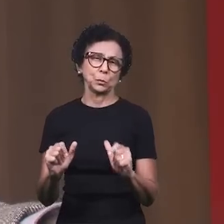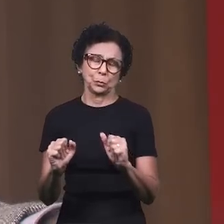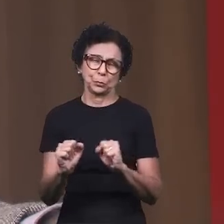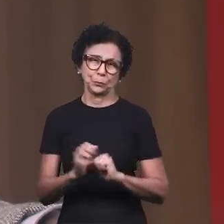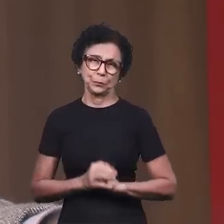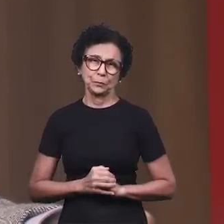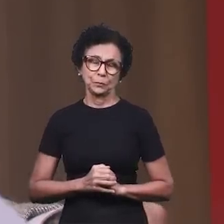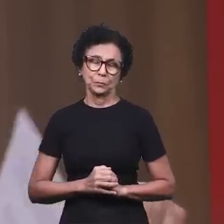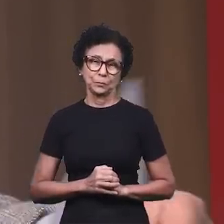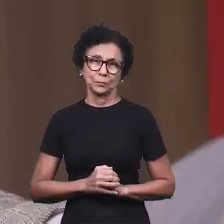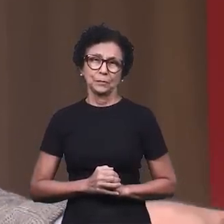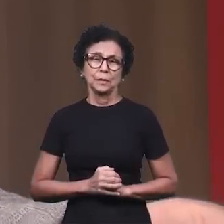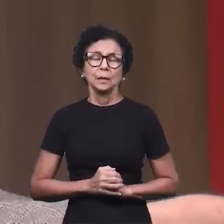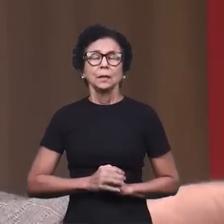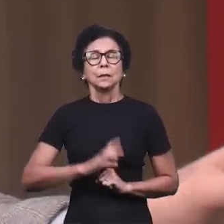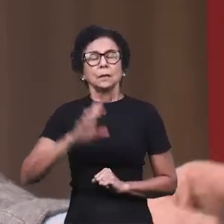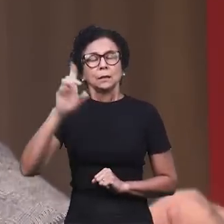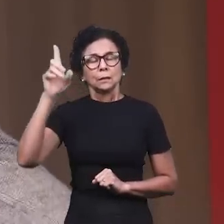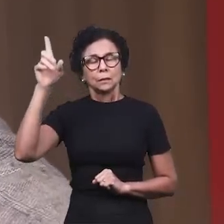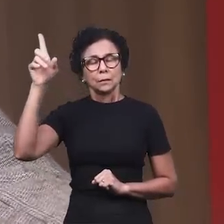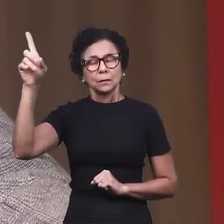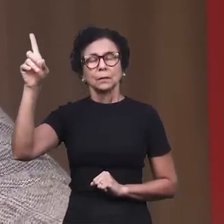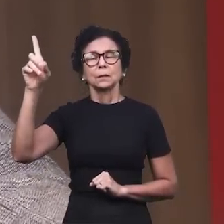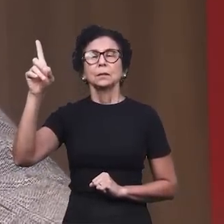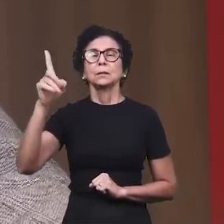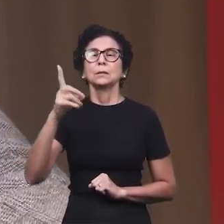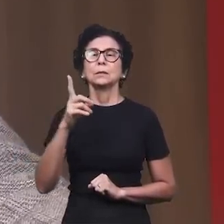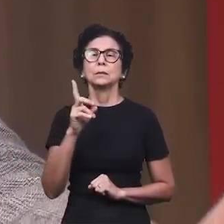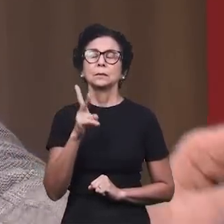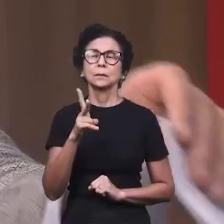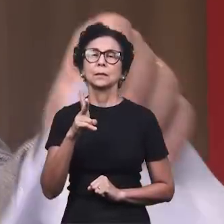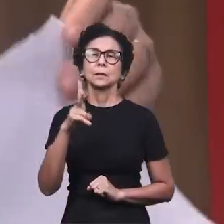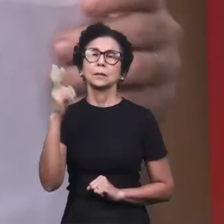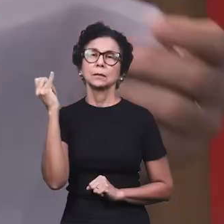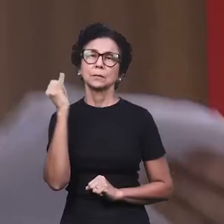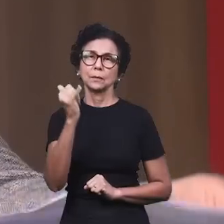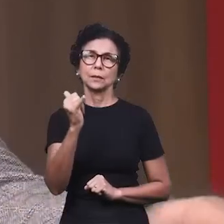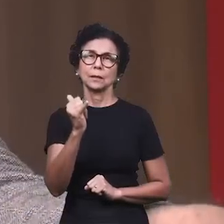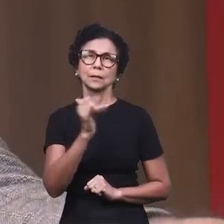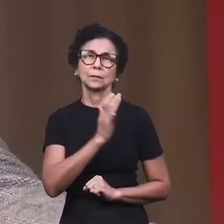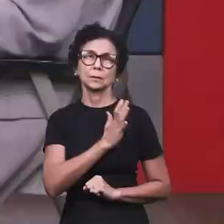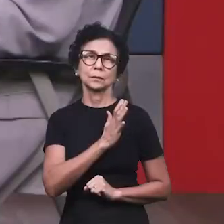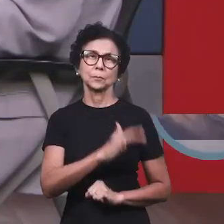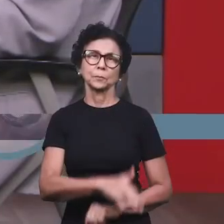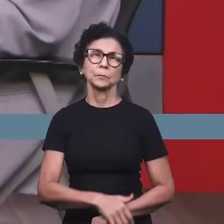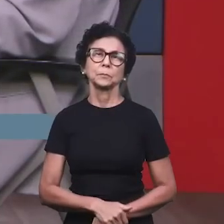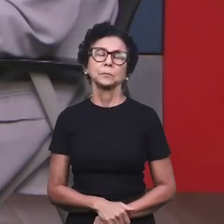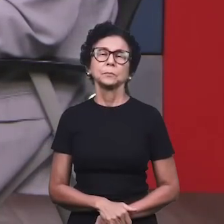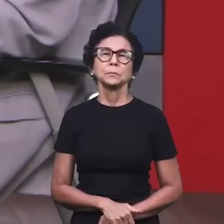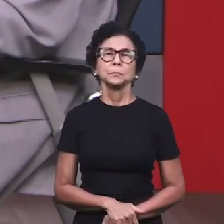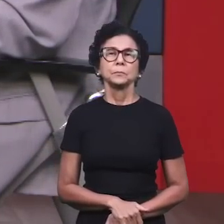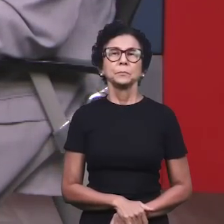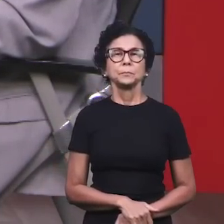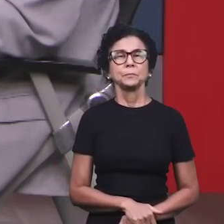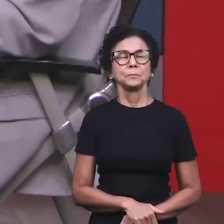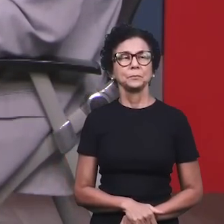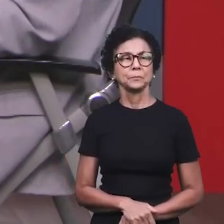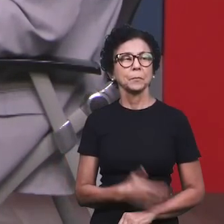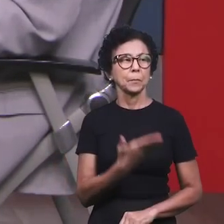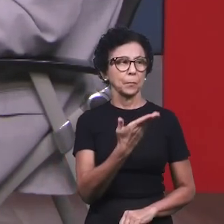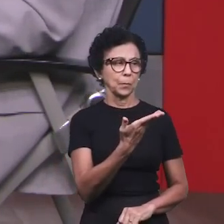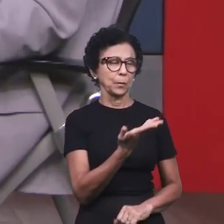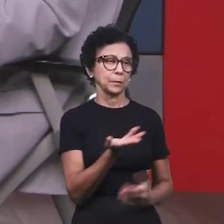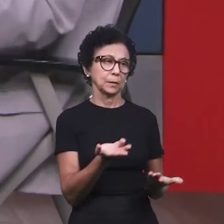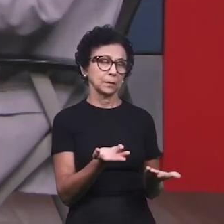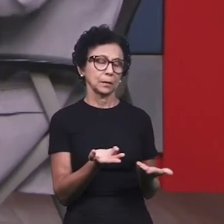dali. Mas Deus sempre quis se revelar ao coração do homem. Ou seja, você está dizendo